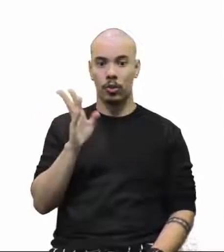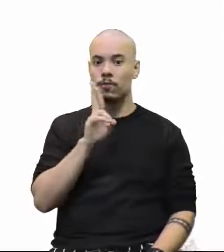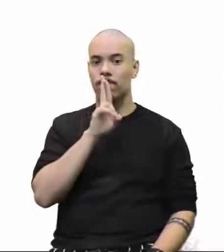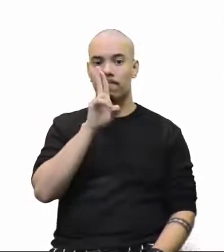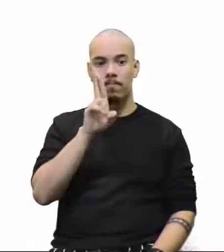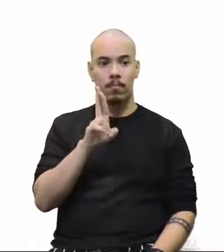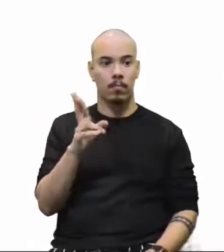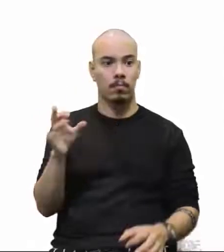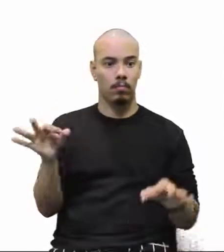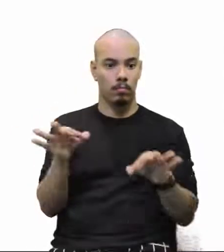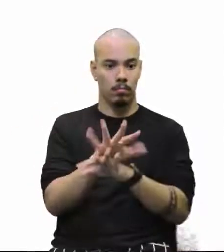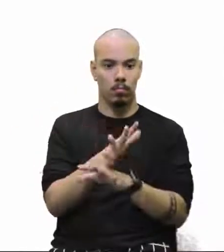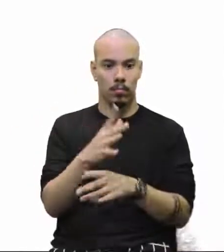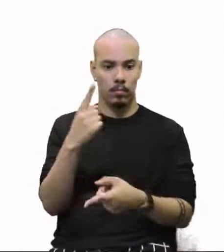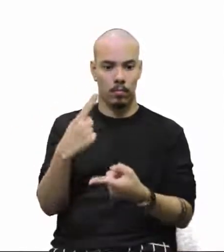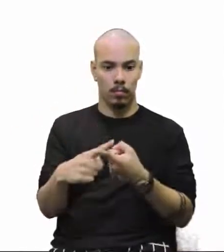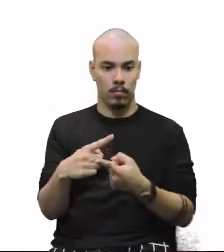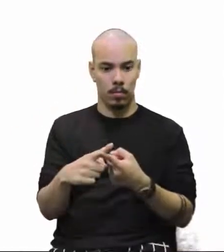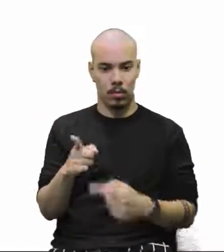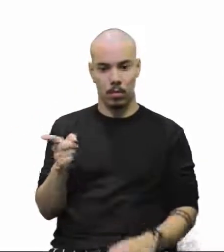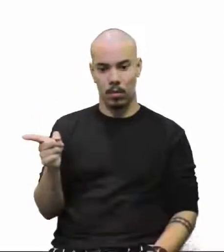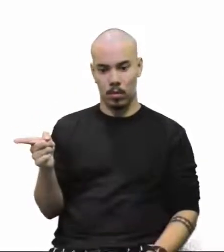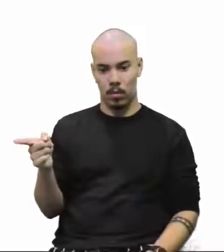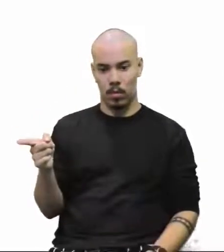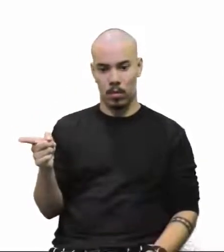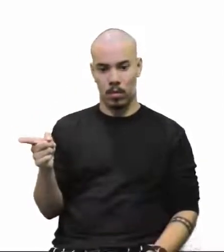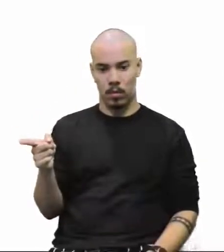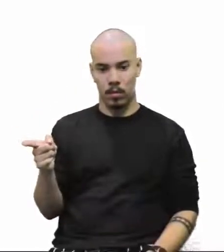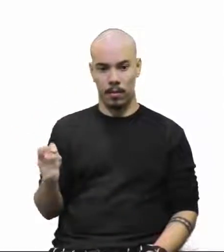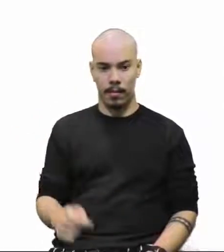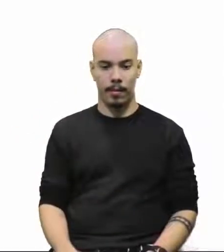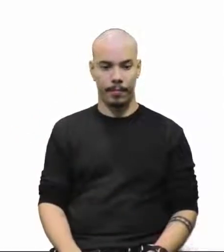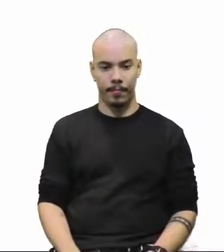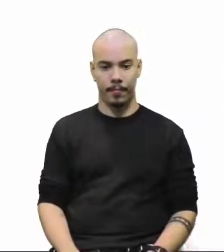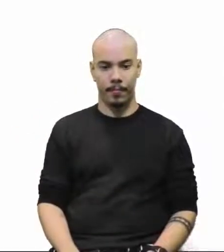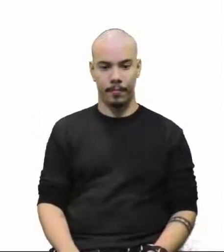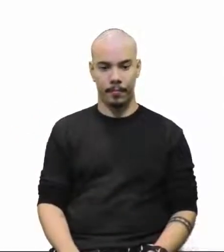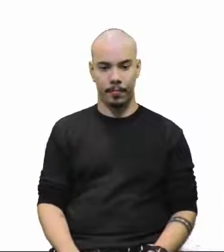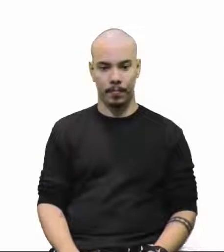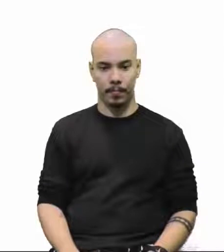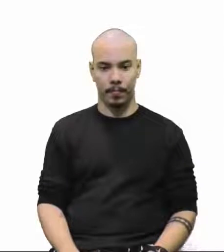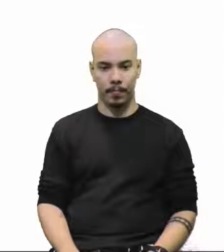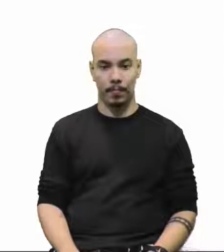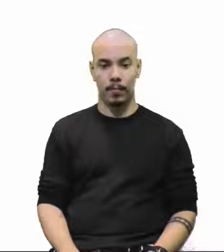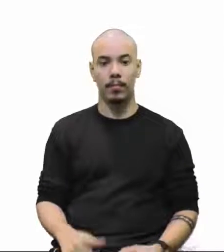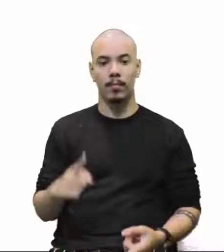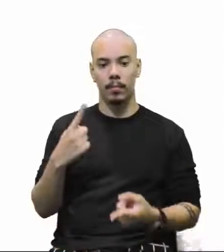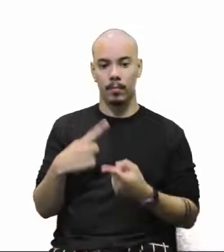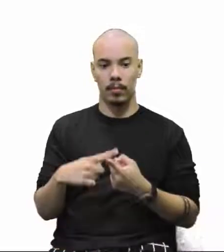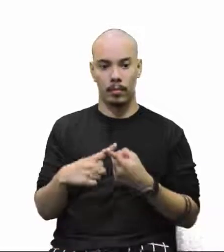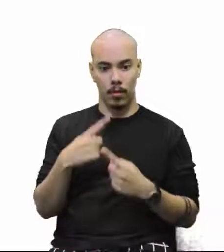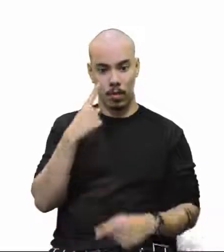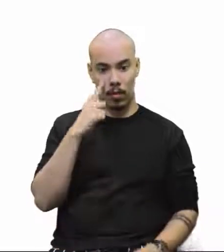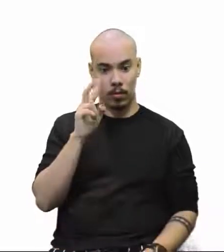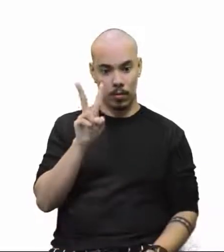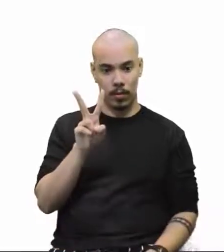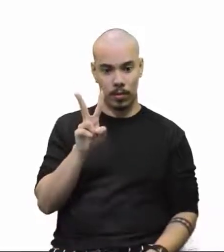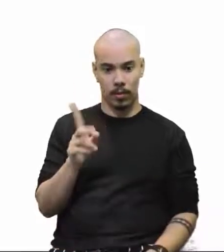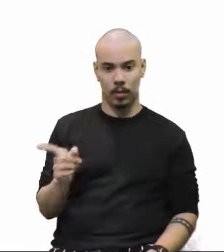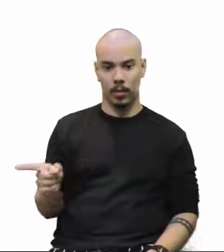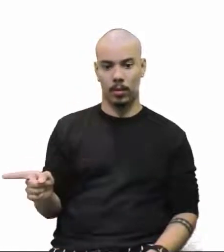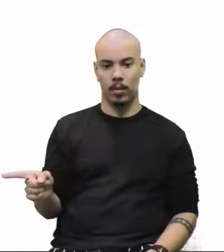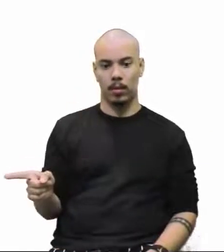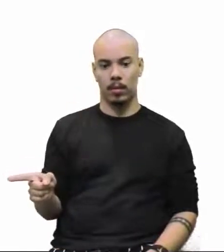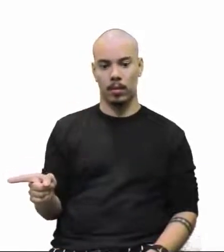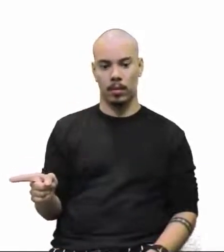representado, né? Esse B está parecendo um pouco estranho aí, ele está no mesmo plano que B. Porque aqui vai ficar aqui, ó, V... Ficou um pouquinho estranho aí,